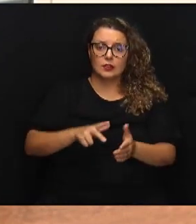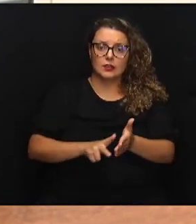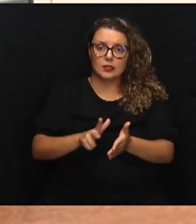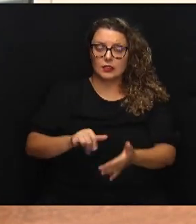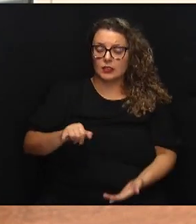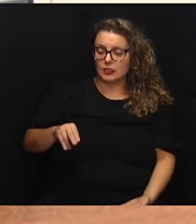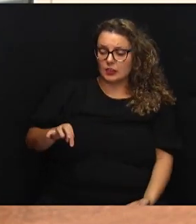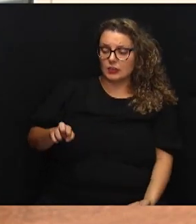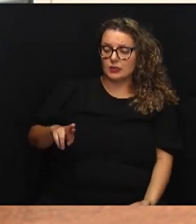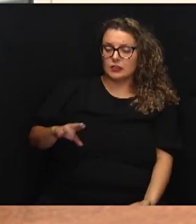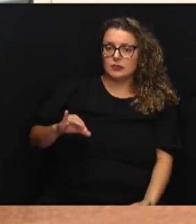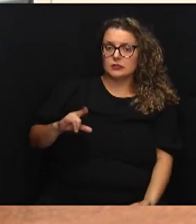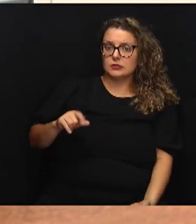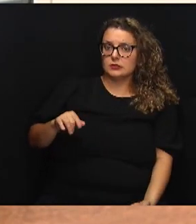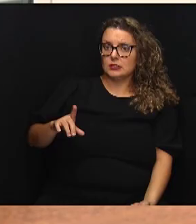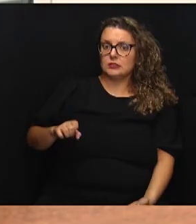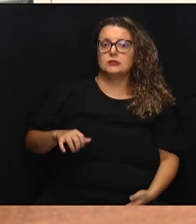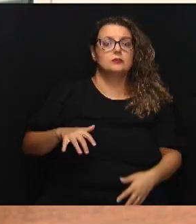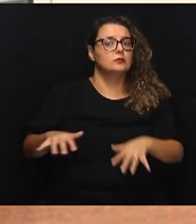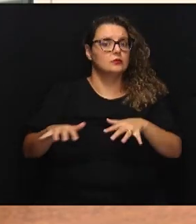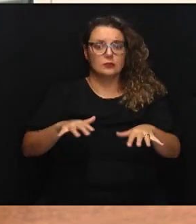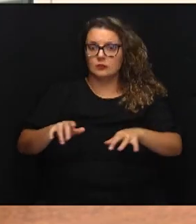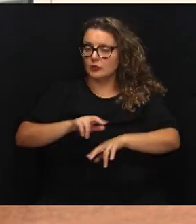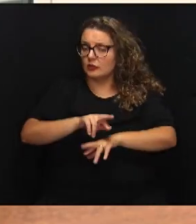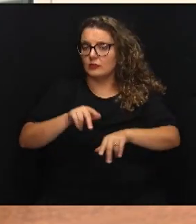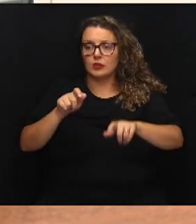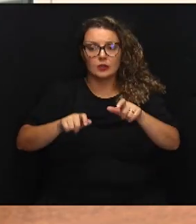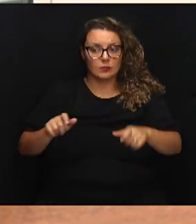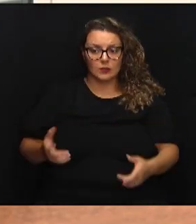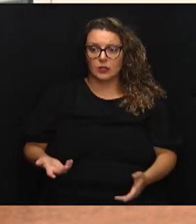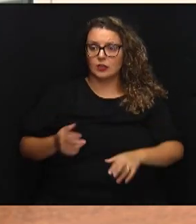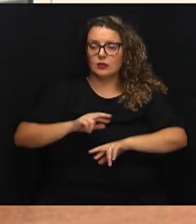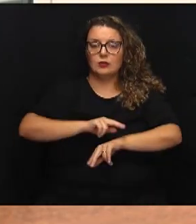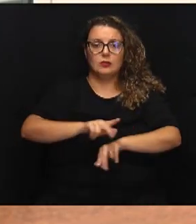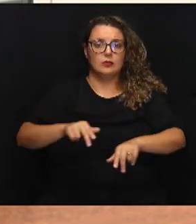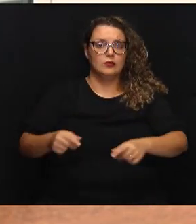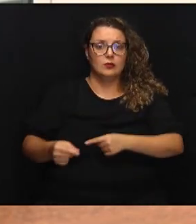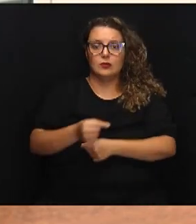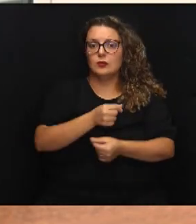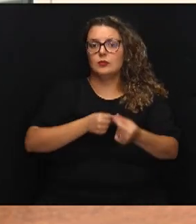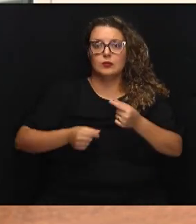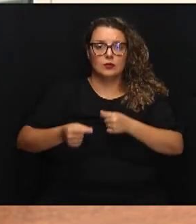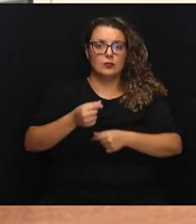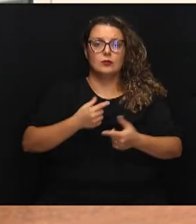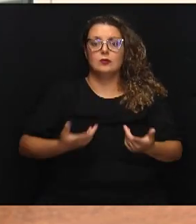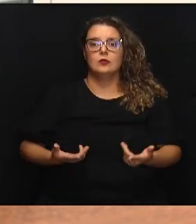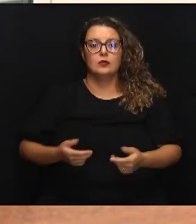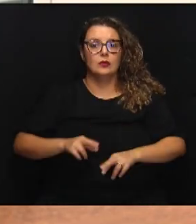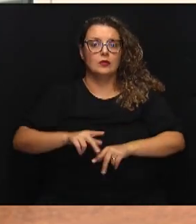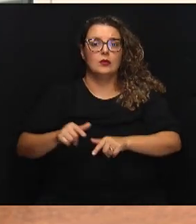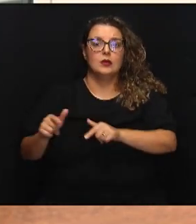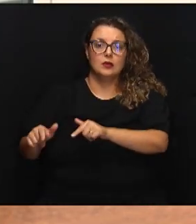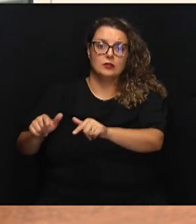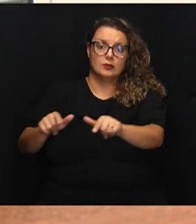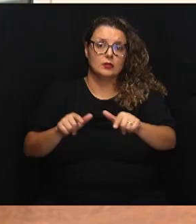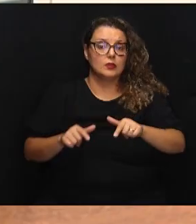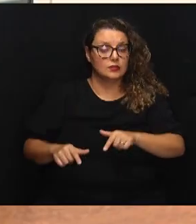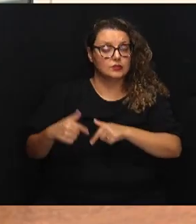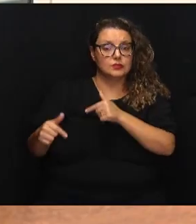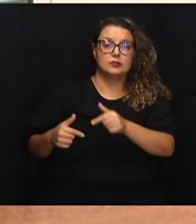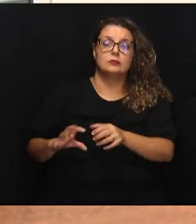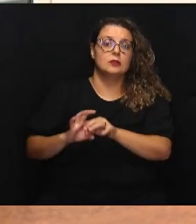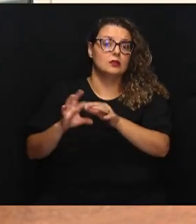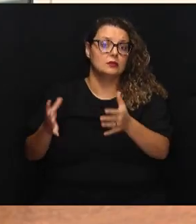vai movimentar muita gente, vai movimentar muitos recursos, vai criar muitos postos de trabalhos,